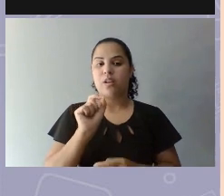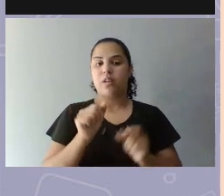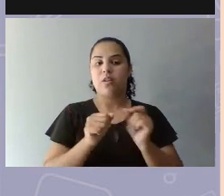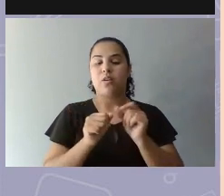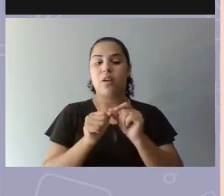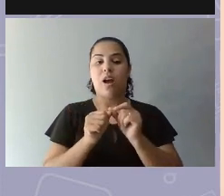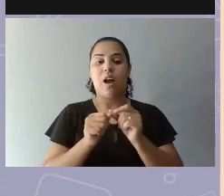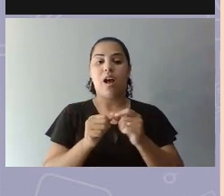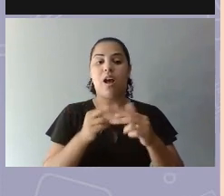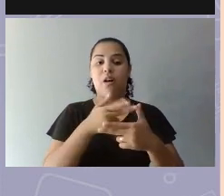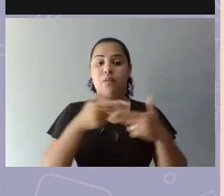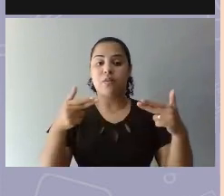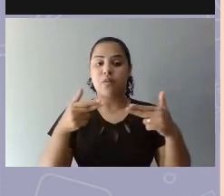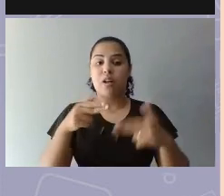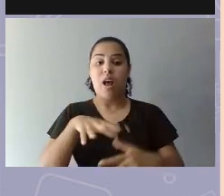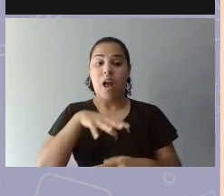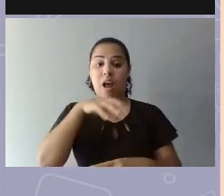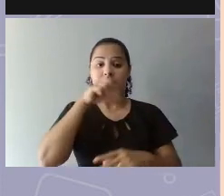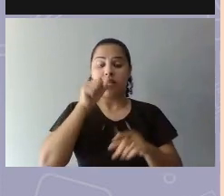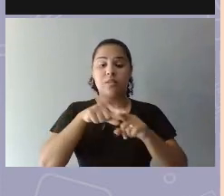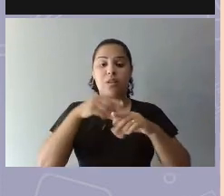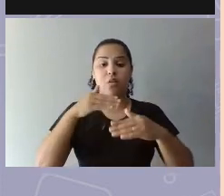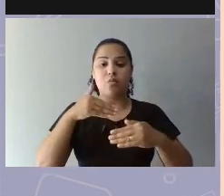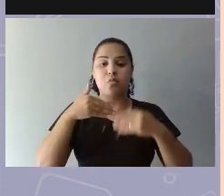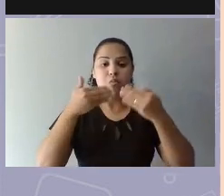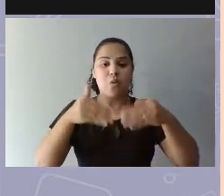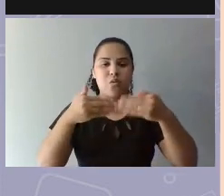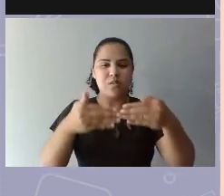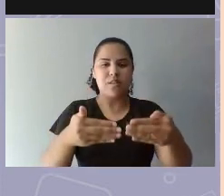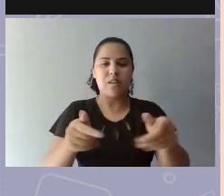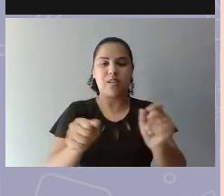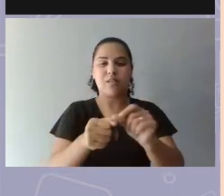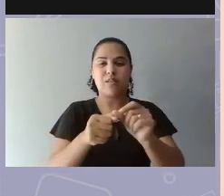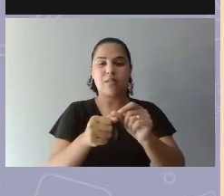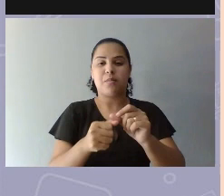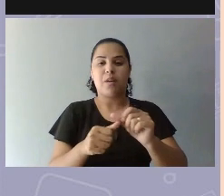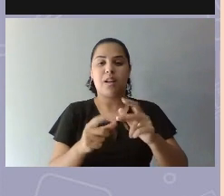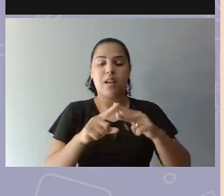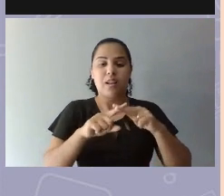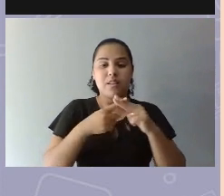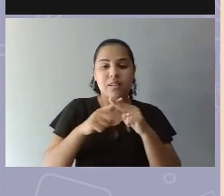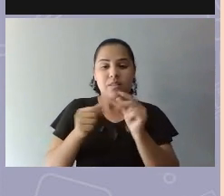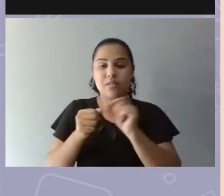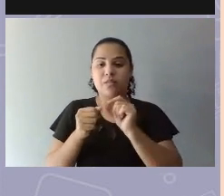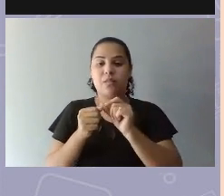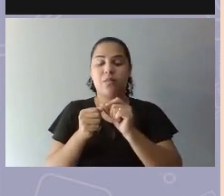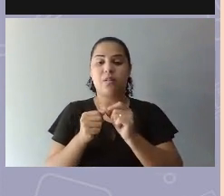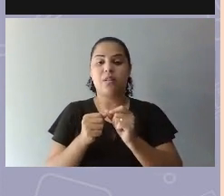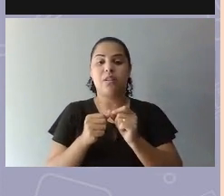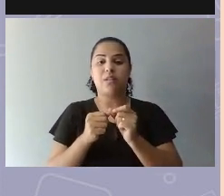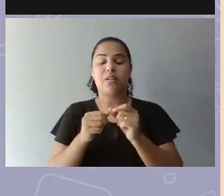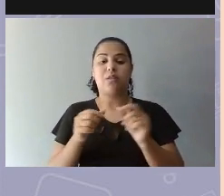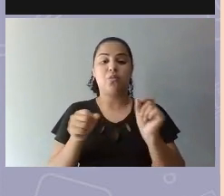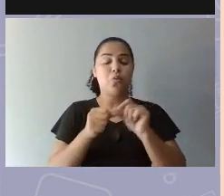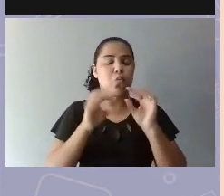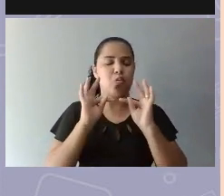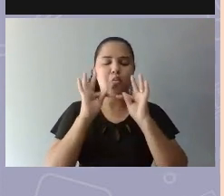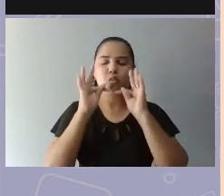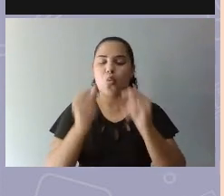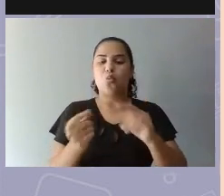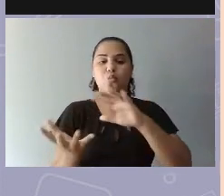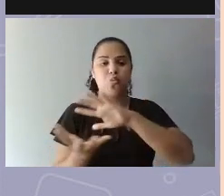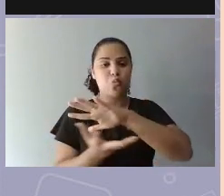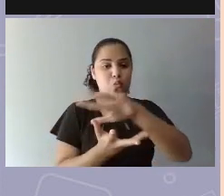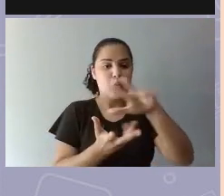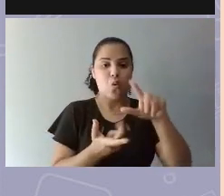fotossíntese e respiração são processos essenciais para a manutenção da biouniversidade no planeta esses mecanismos